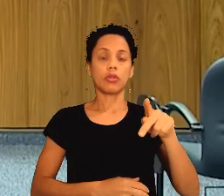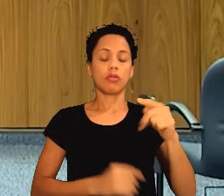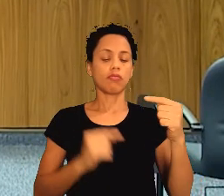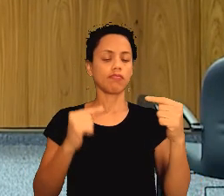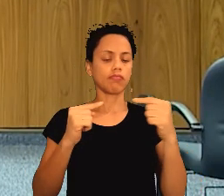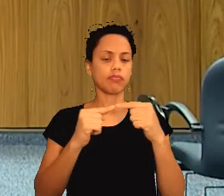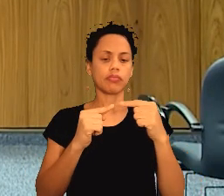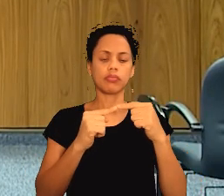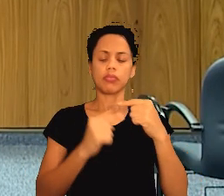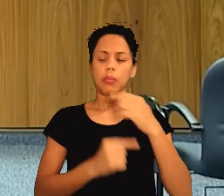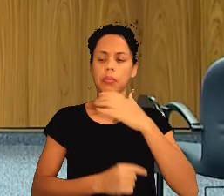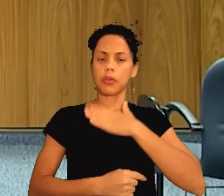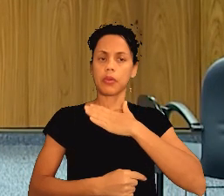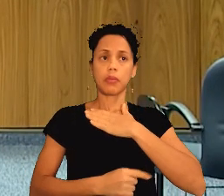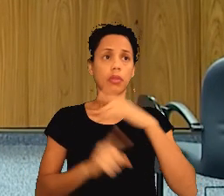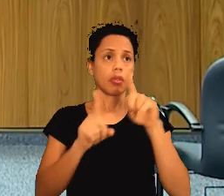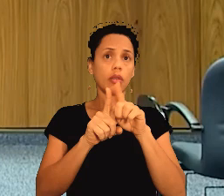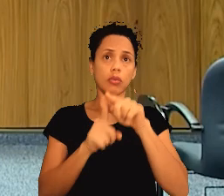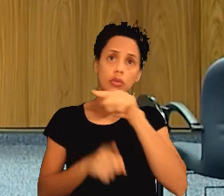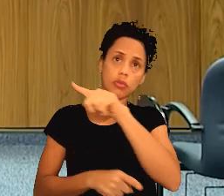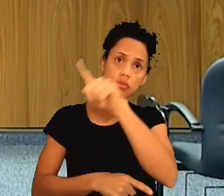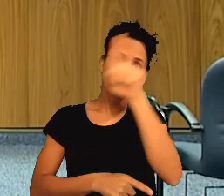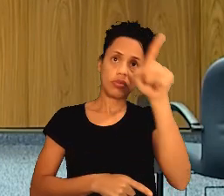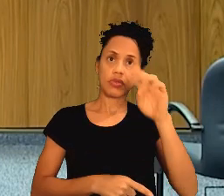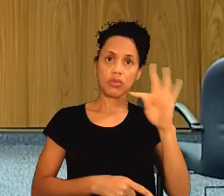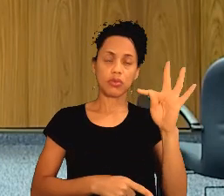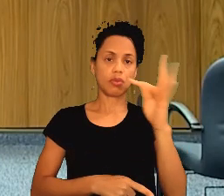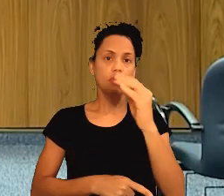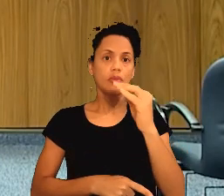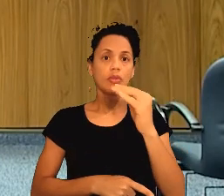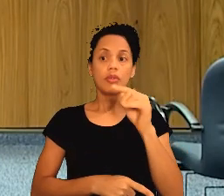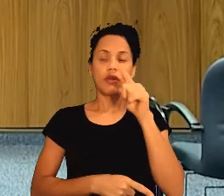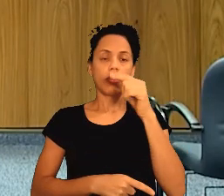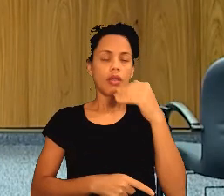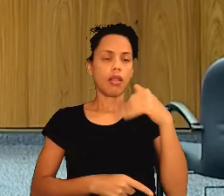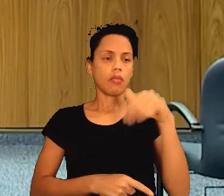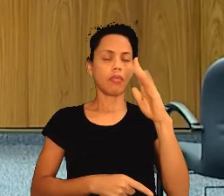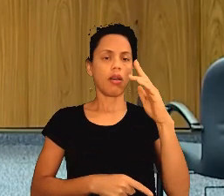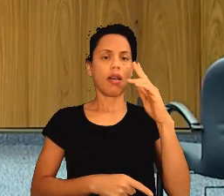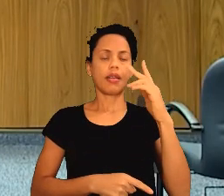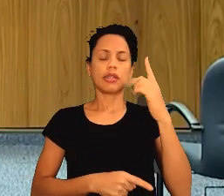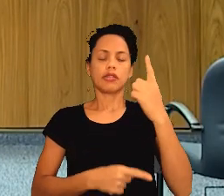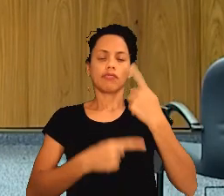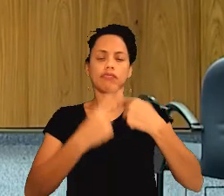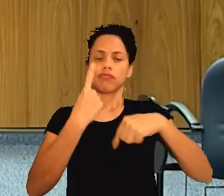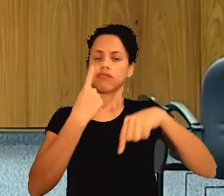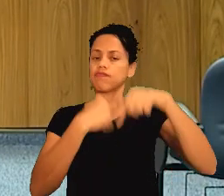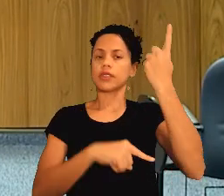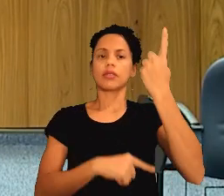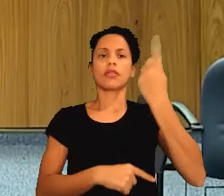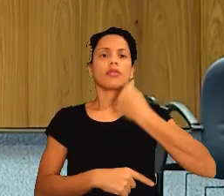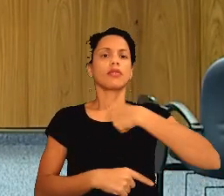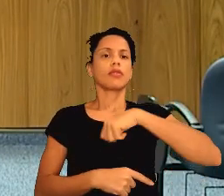para mim, eu acho que para todos, a maior antropóloga que o Brasil tem.